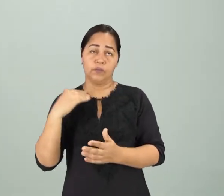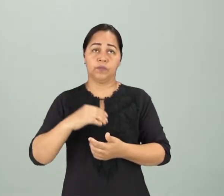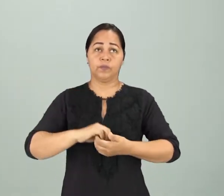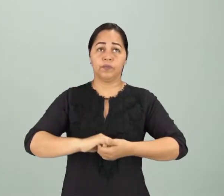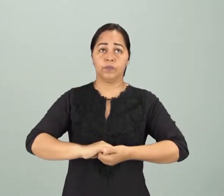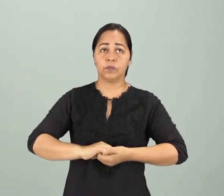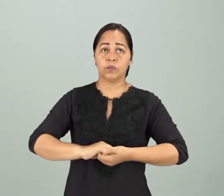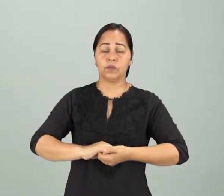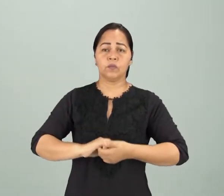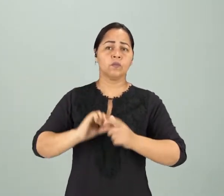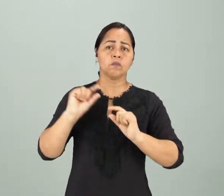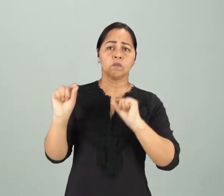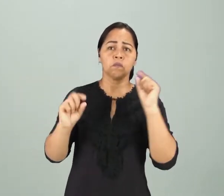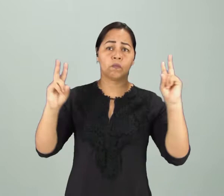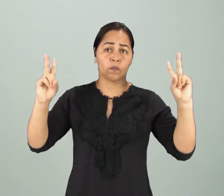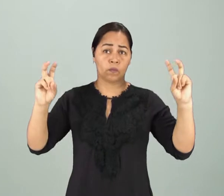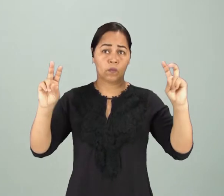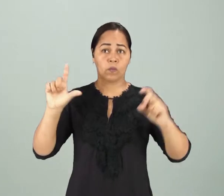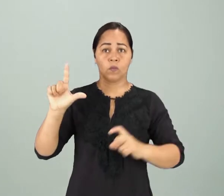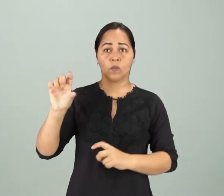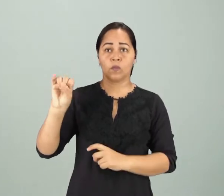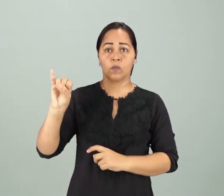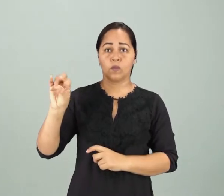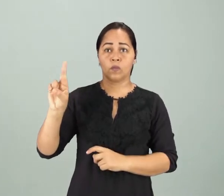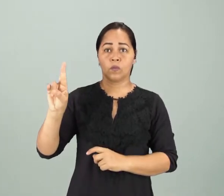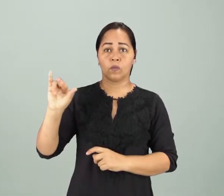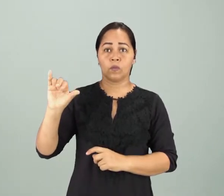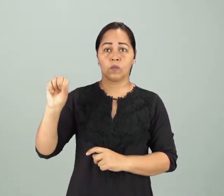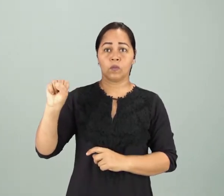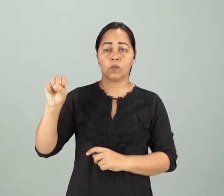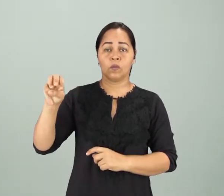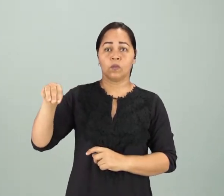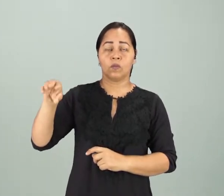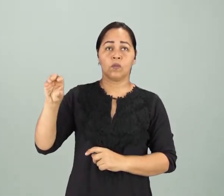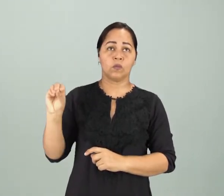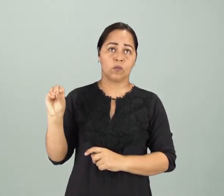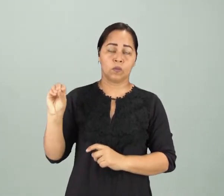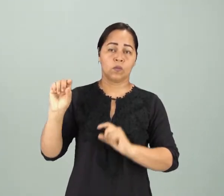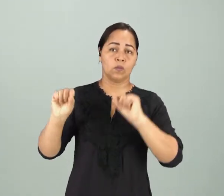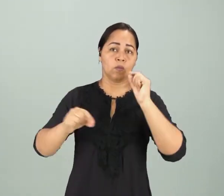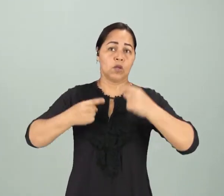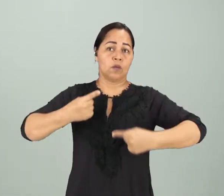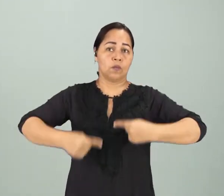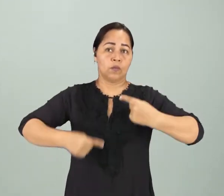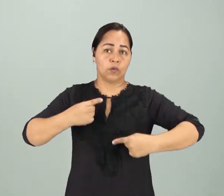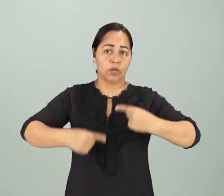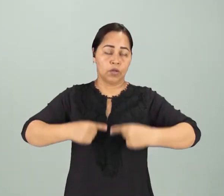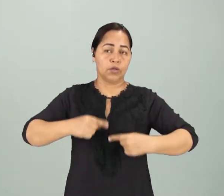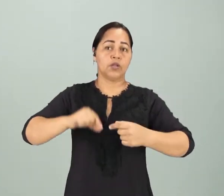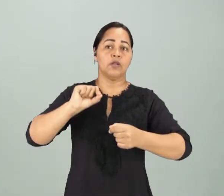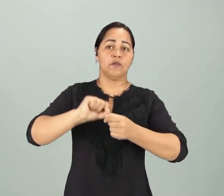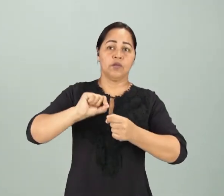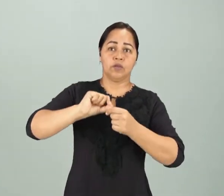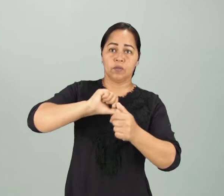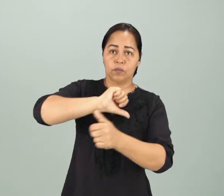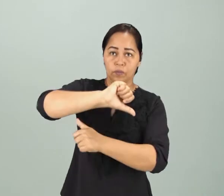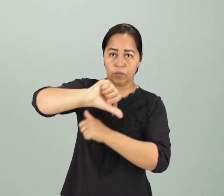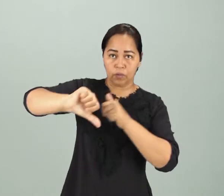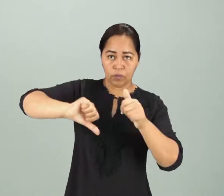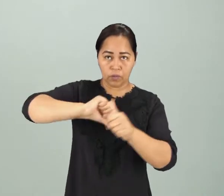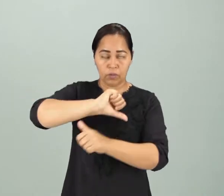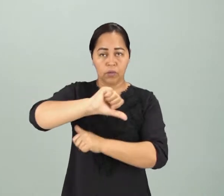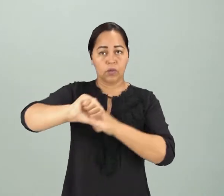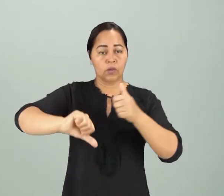Bom, lirismo. Nesse primeiro texto, nós vimos falar que Neruda fez uma mudança dentro de